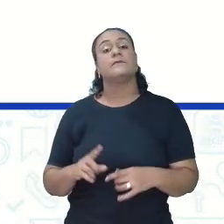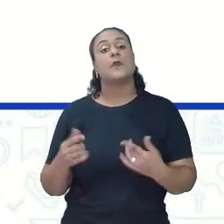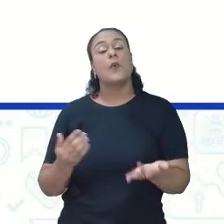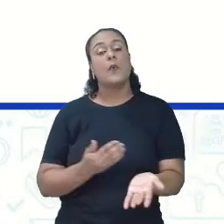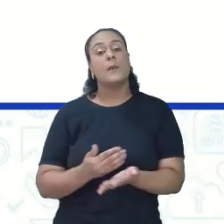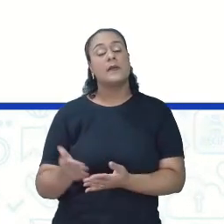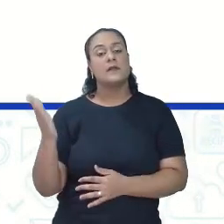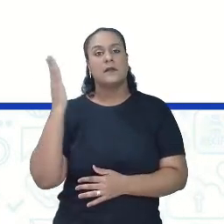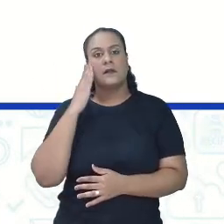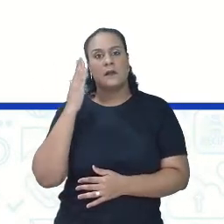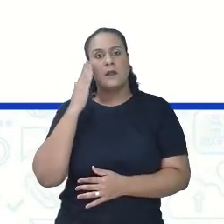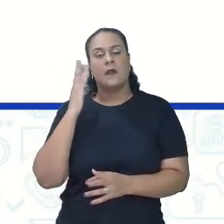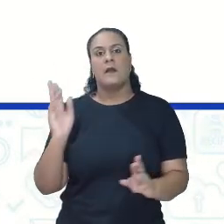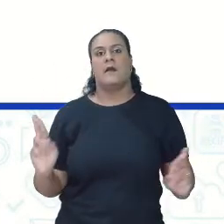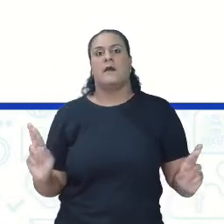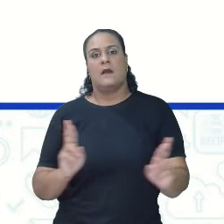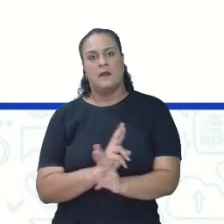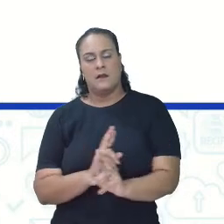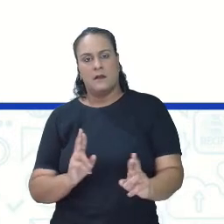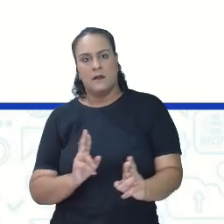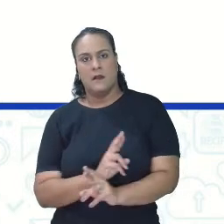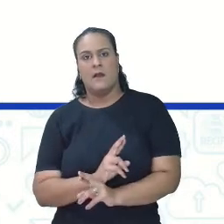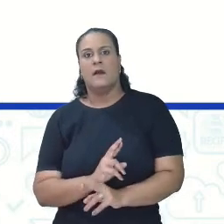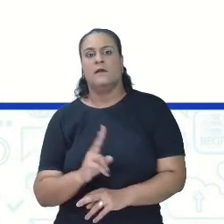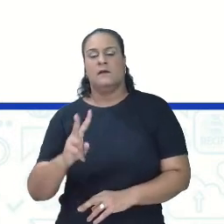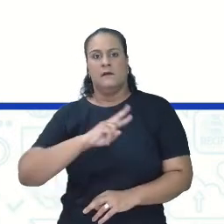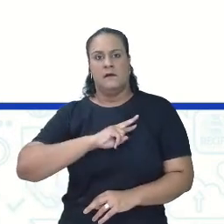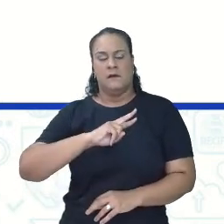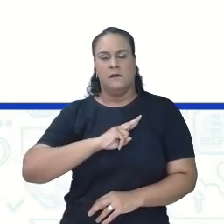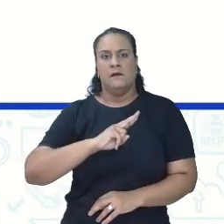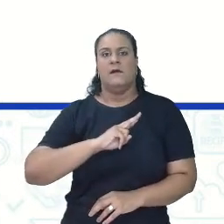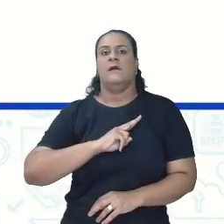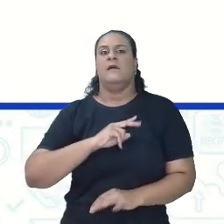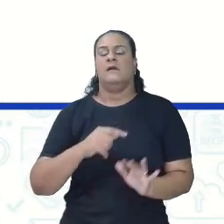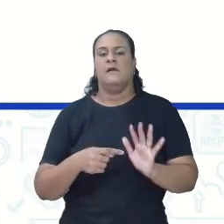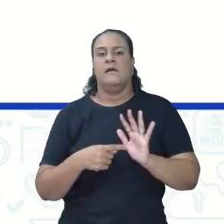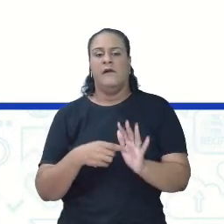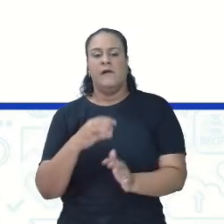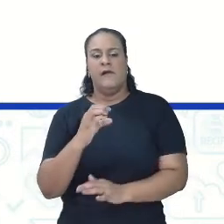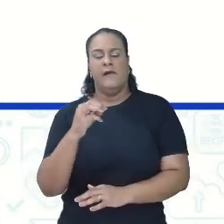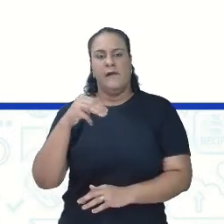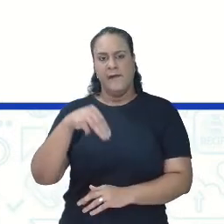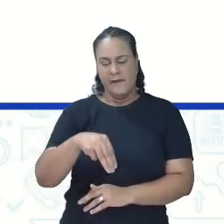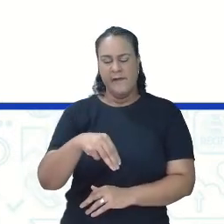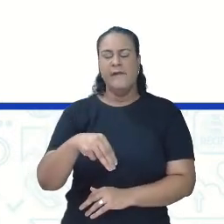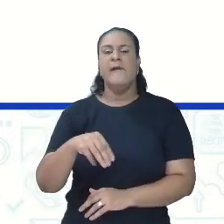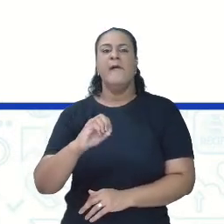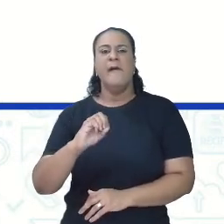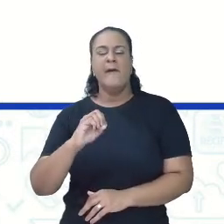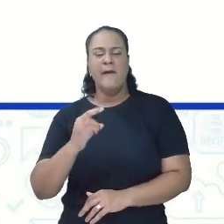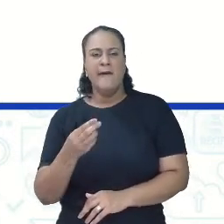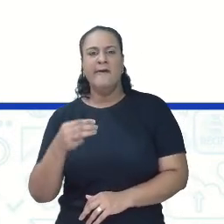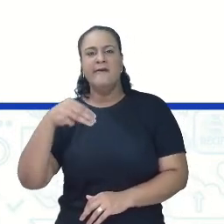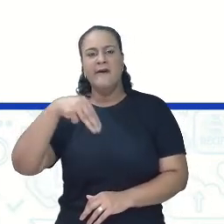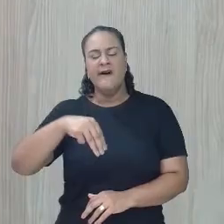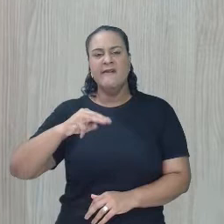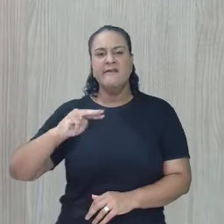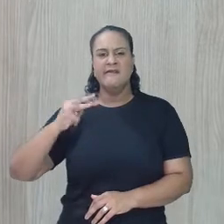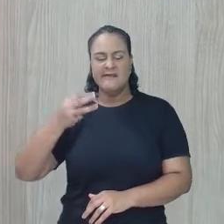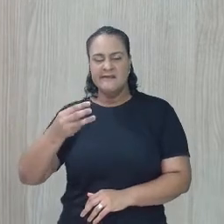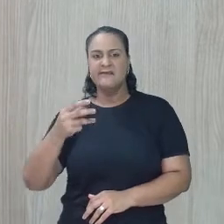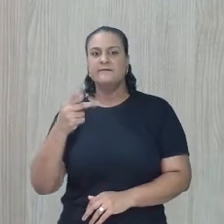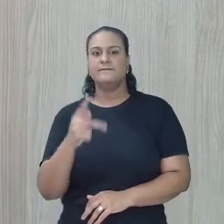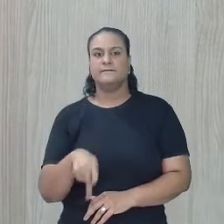a entender essa relação aí do volume, né, que é dado em centímetro cúbico, em metro cúbico, né, em